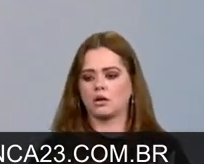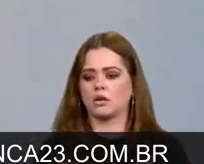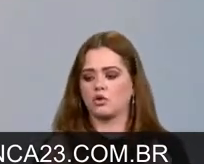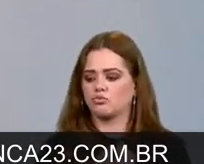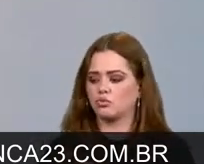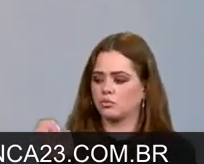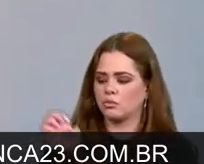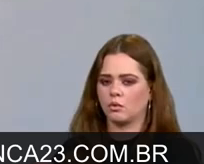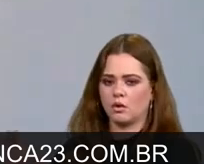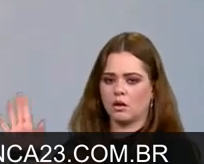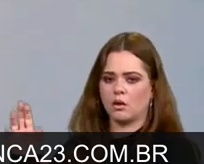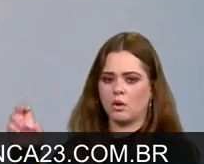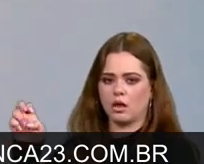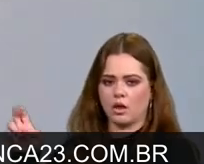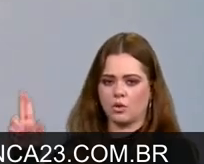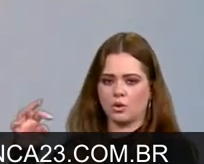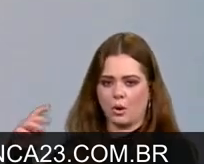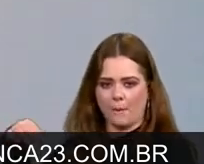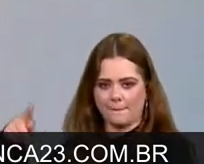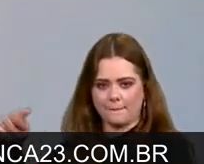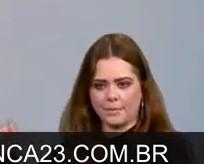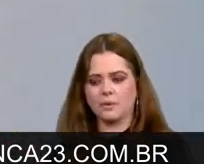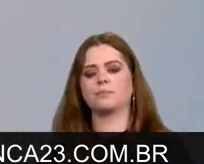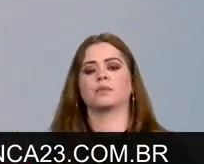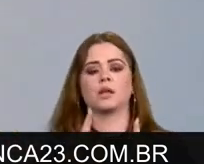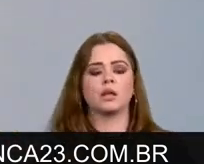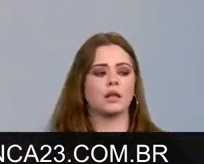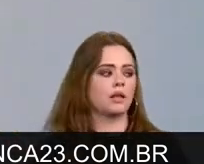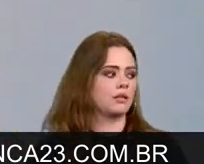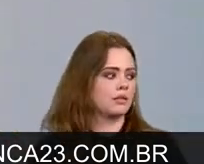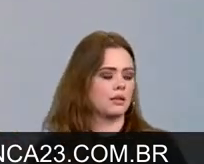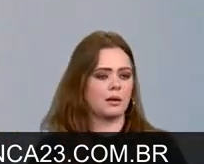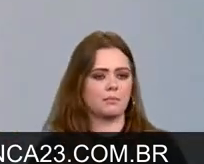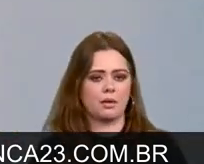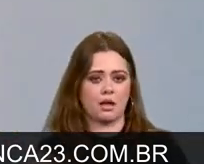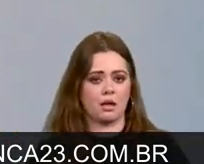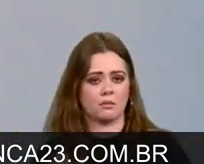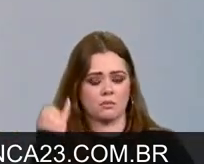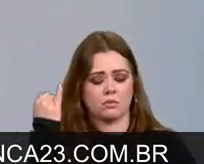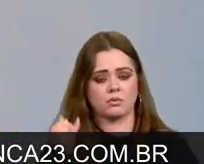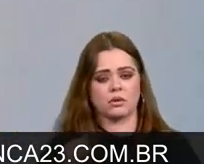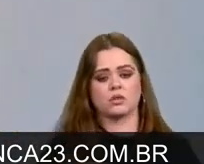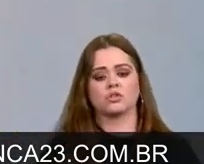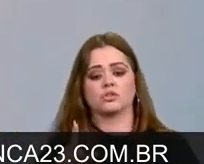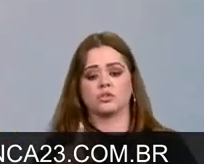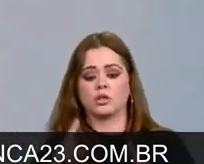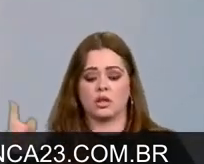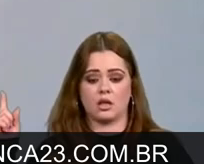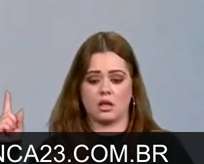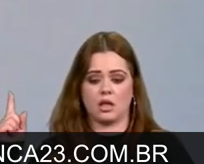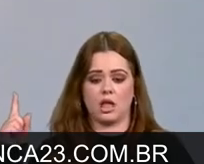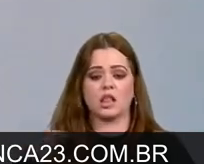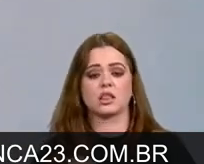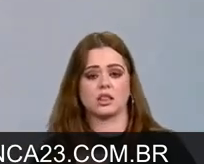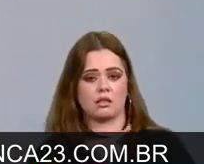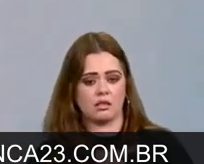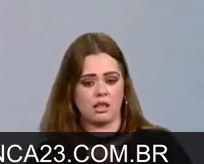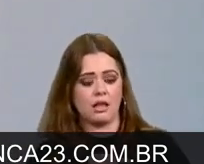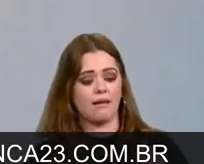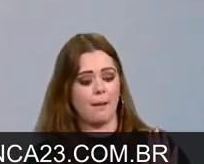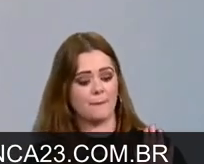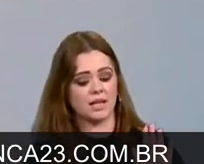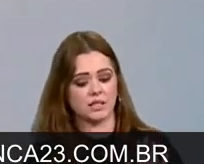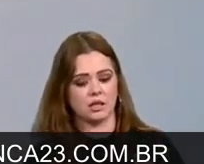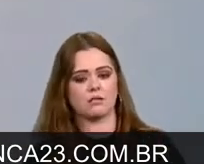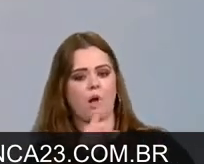um amadurecimento do mercado, há melhorias regulatórias e, principalmente, há uma resiliência do cervejeiro que está entendendo que tem como apresentar